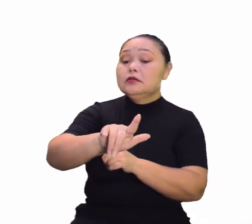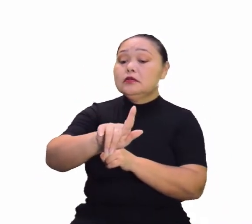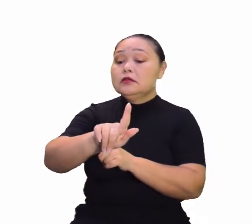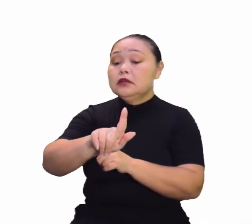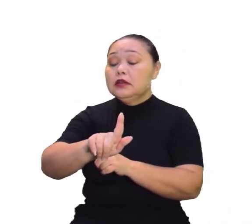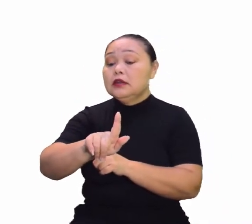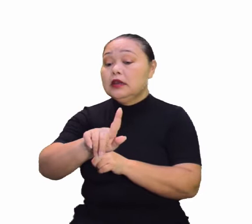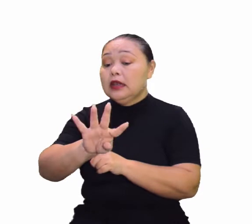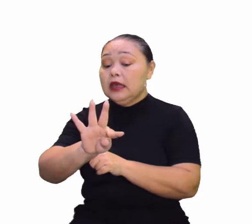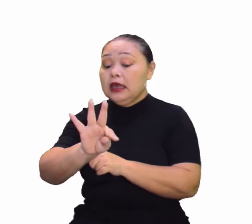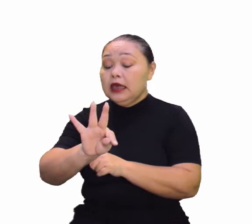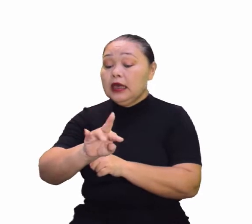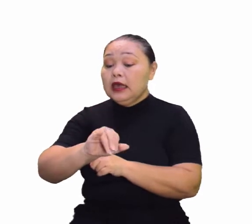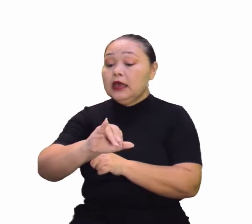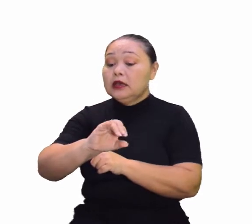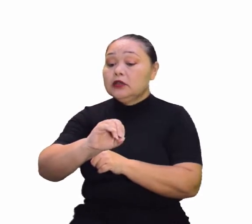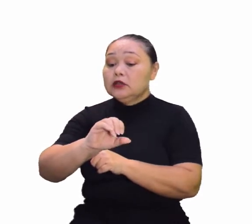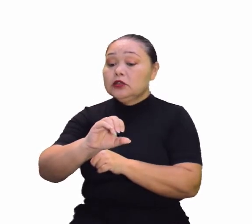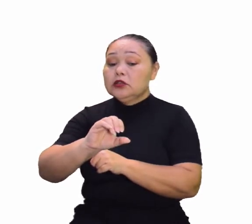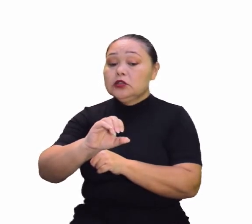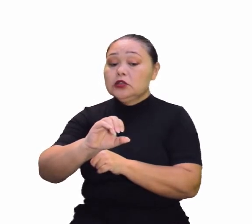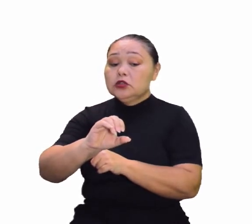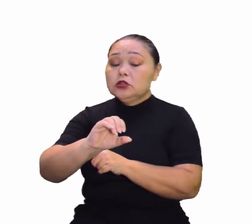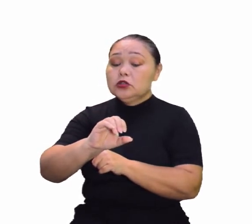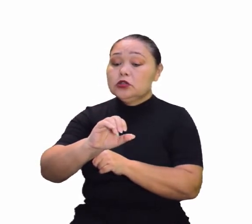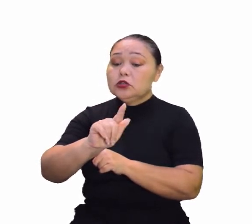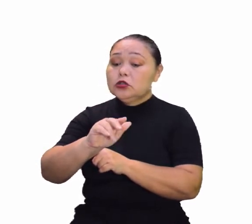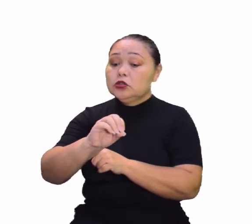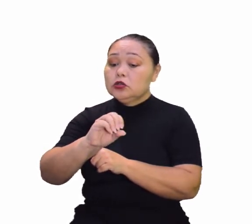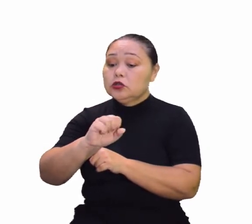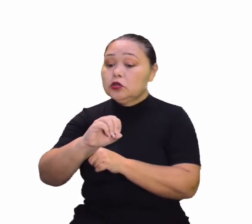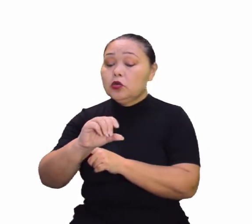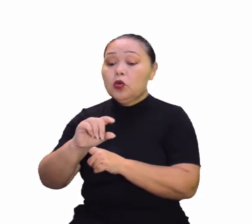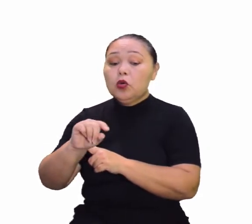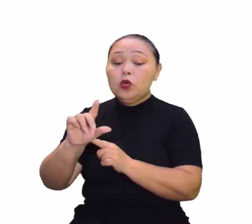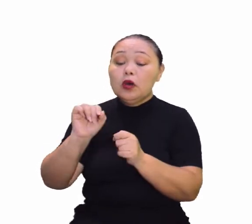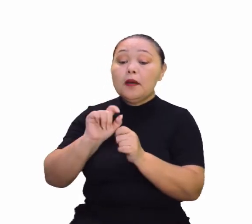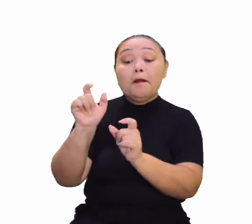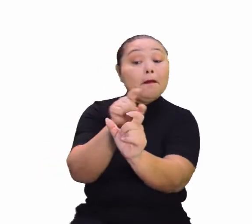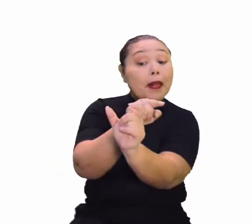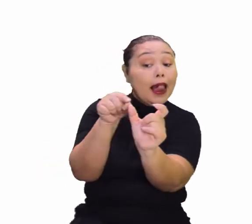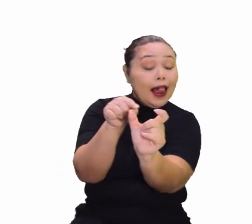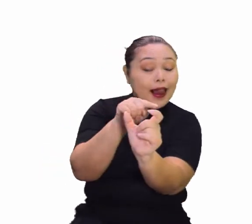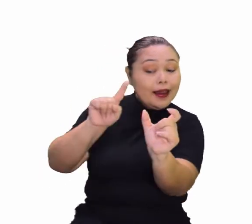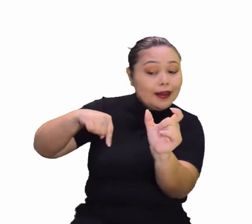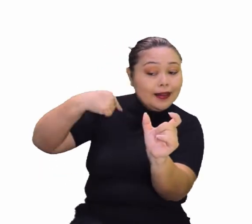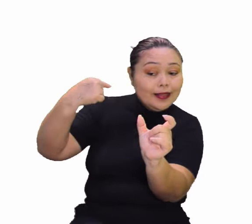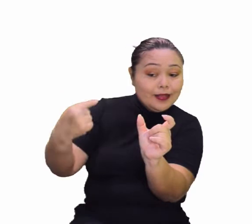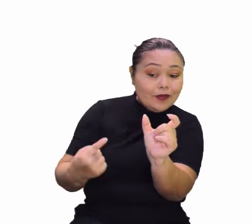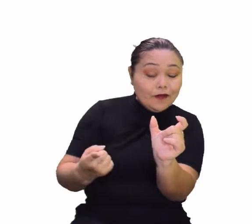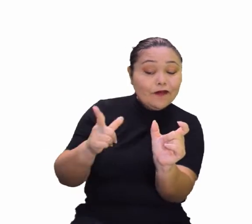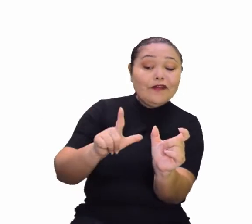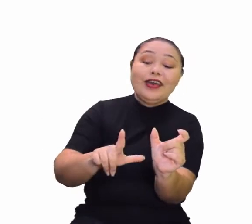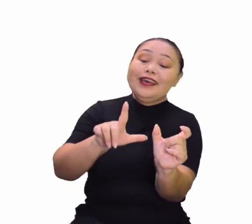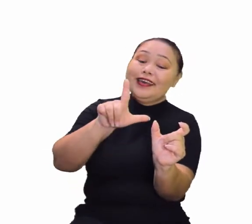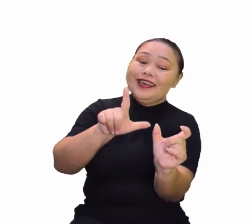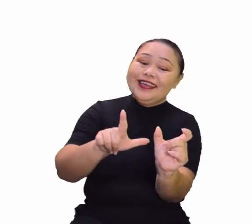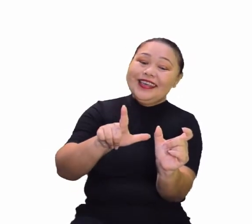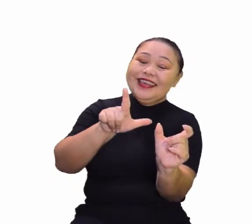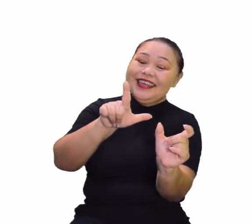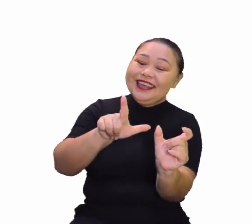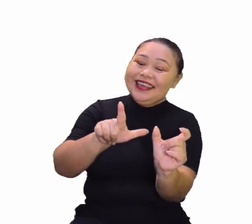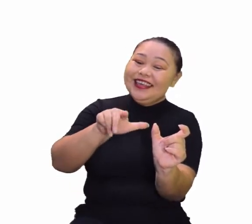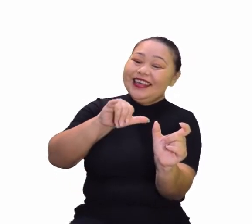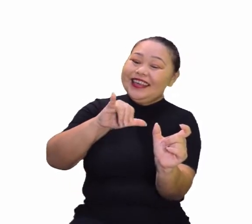é um território litigioso? Fala aí. Então, litigioso, etimologicamente, vem de litígio.